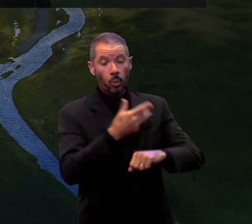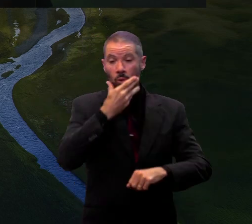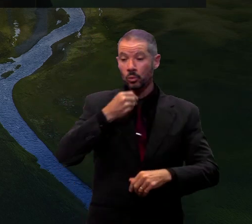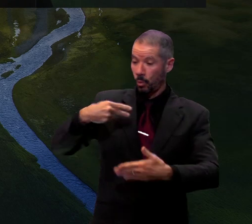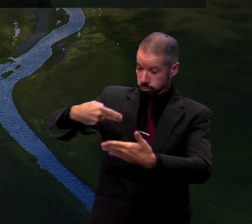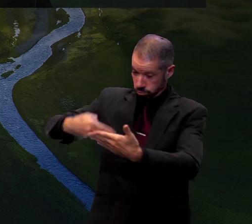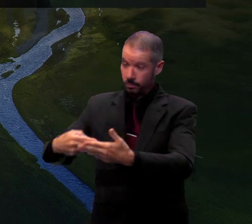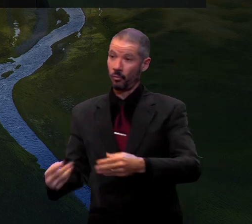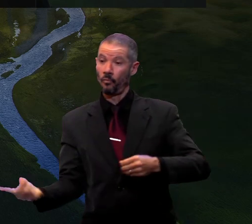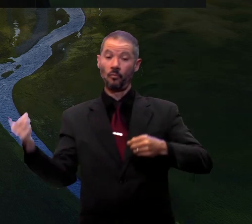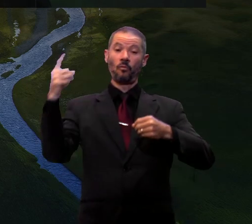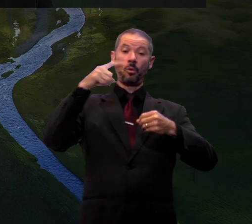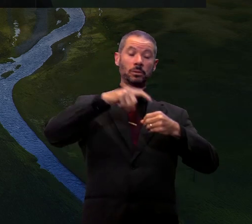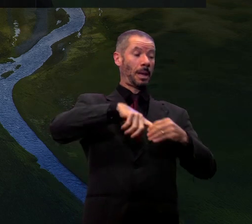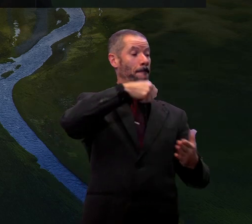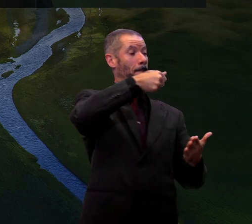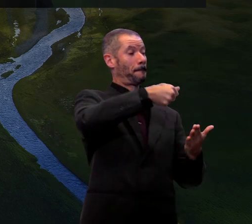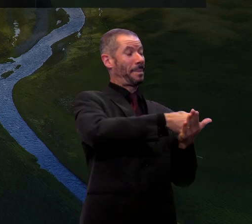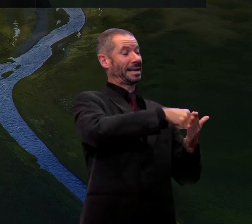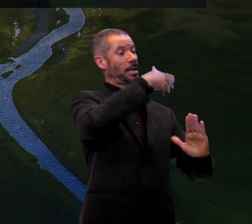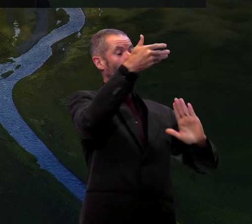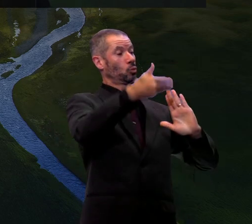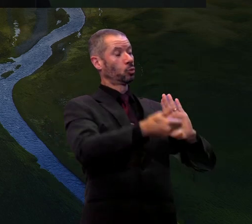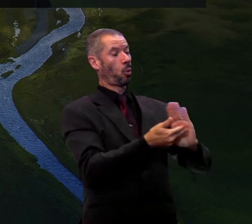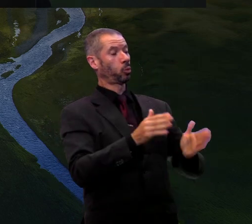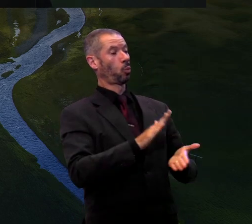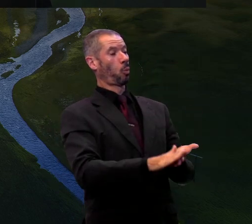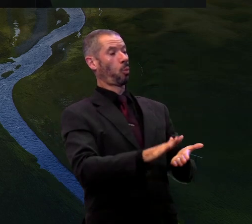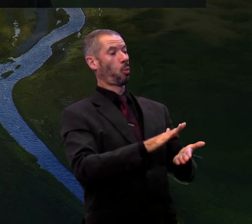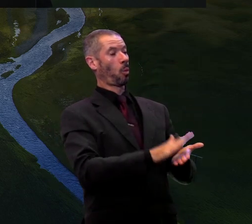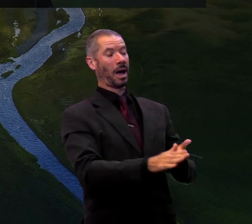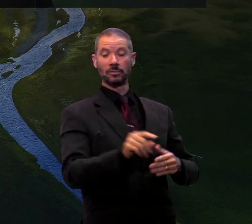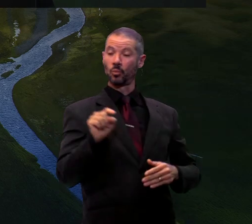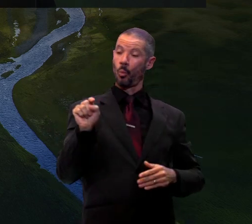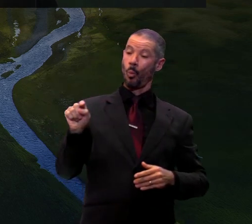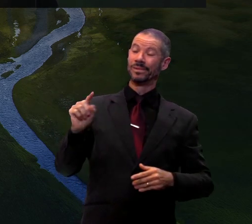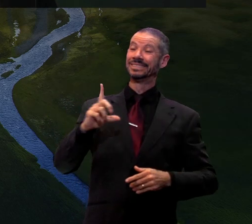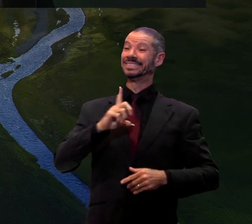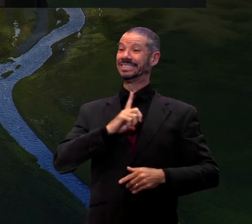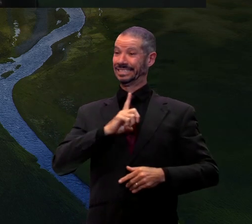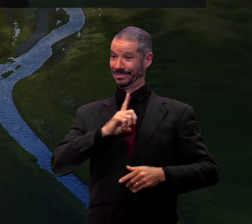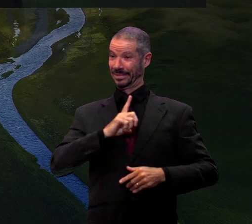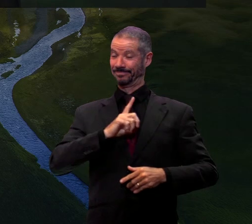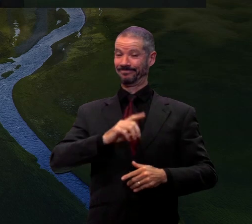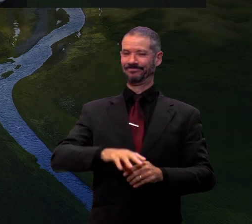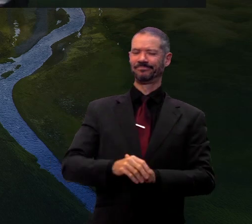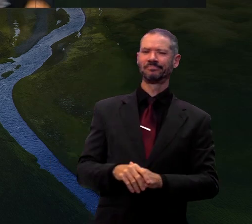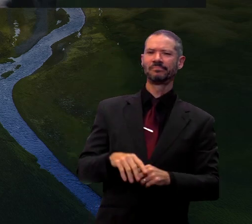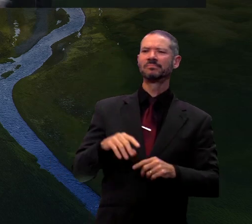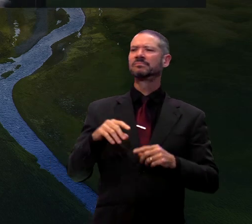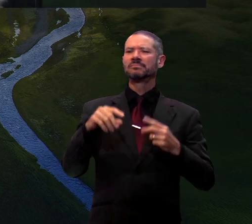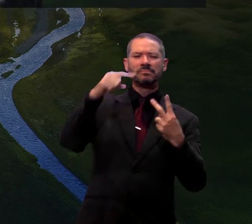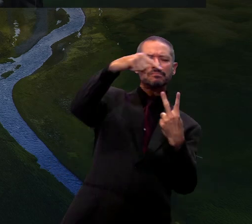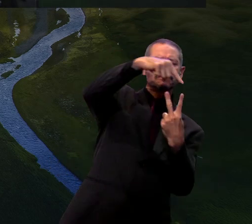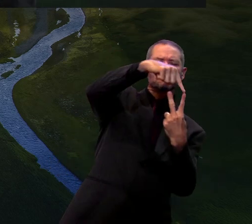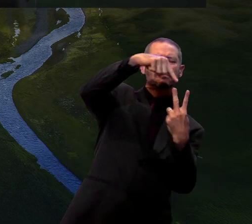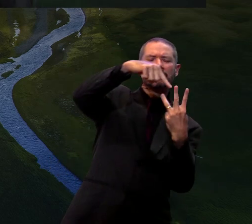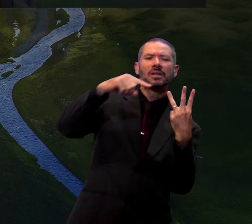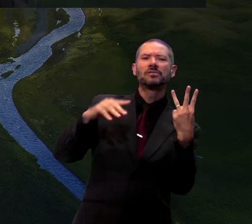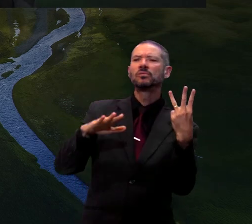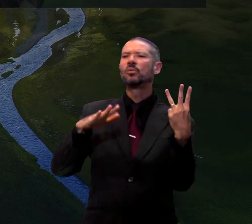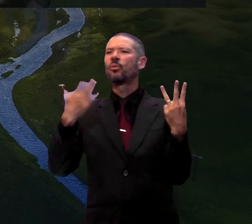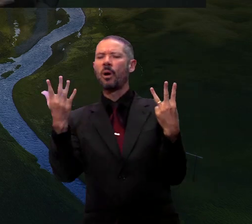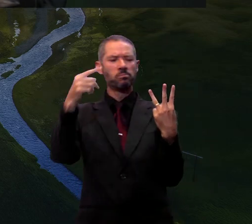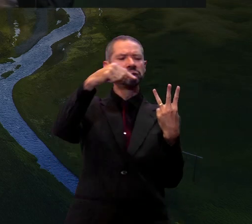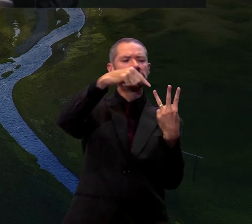Quando voltar, lhe pagarei todas as despesas que você tiver. Qual desses 3 você acha que